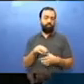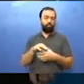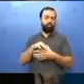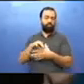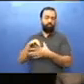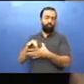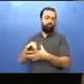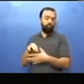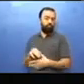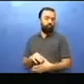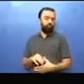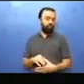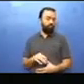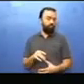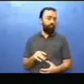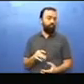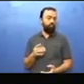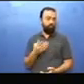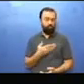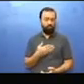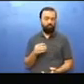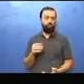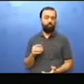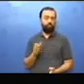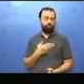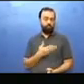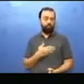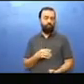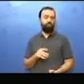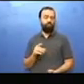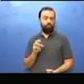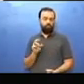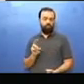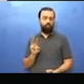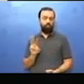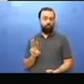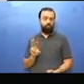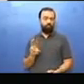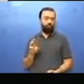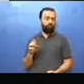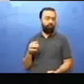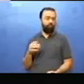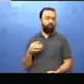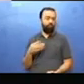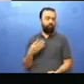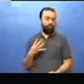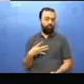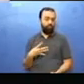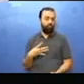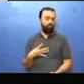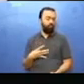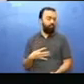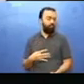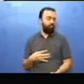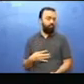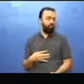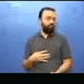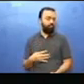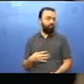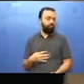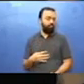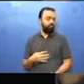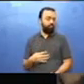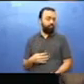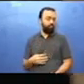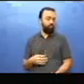é outra palavra. Espaço, das, é outra palavra. Espaço, tartarugas, é outra palavra.